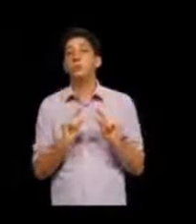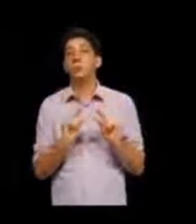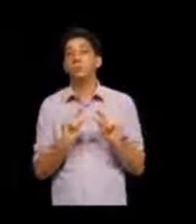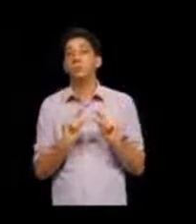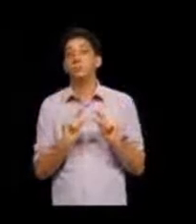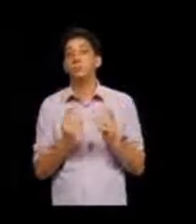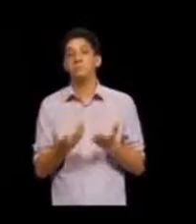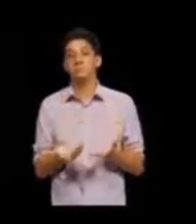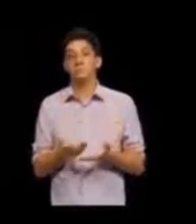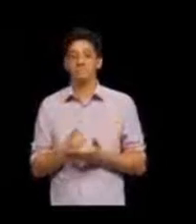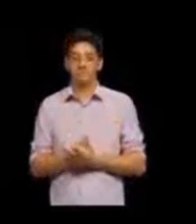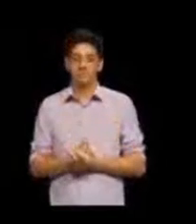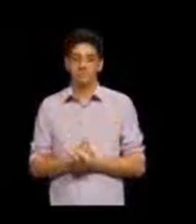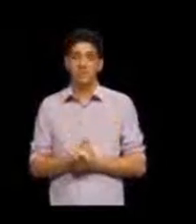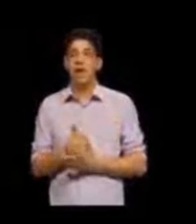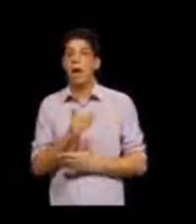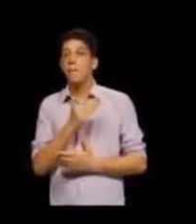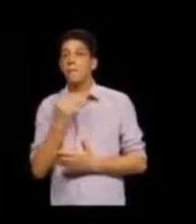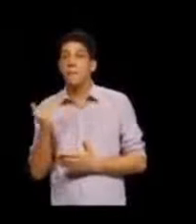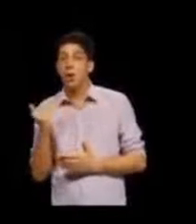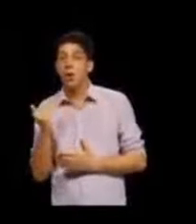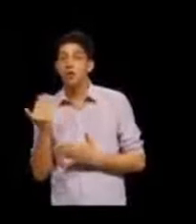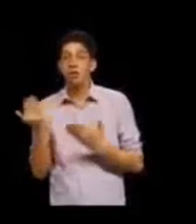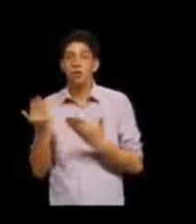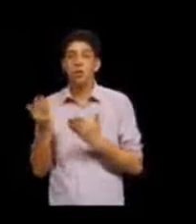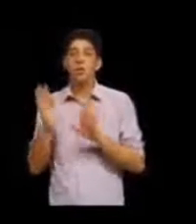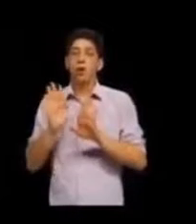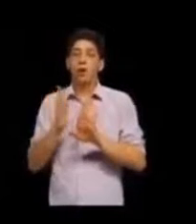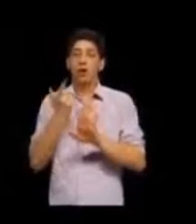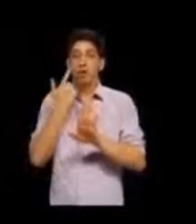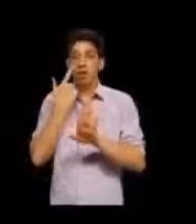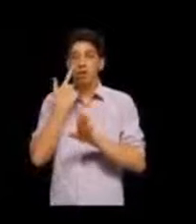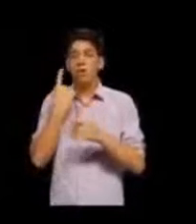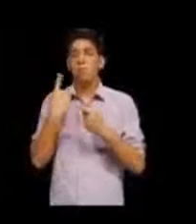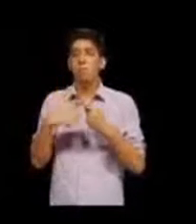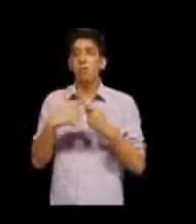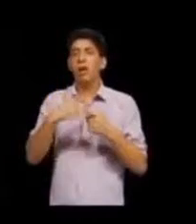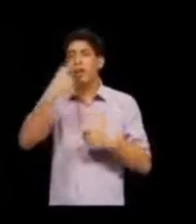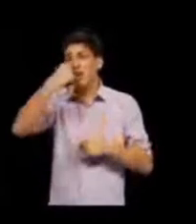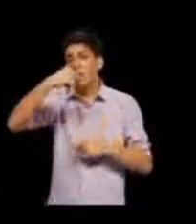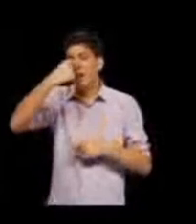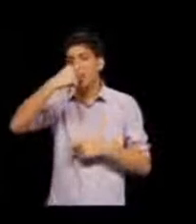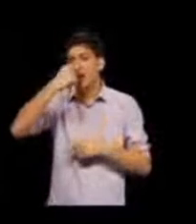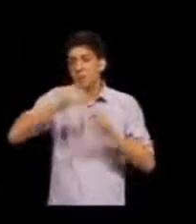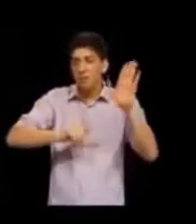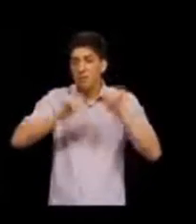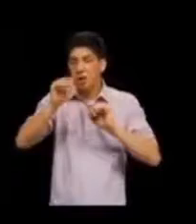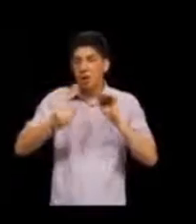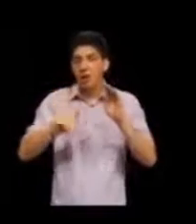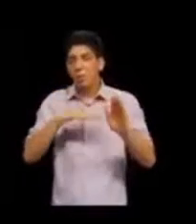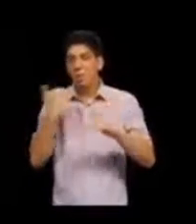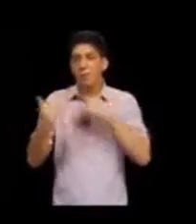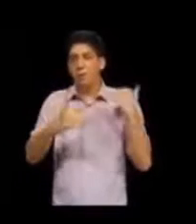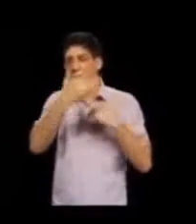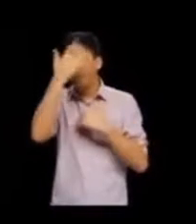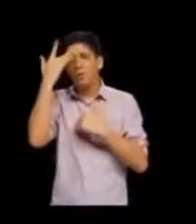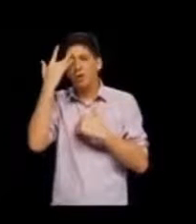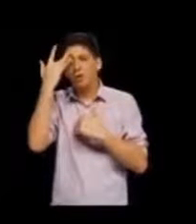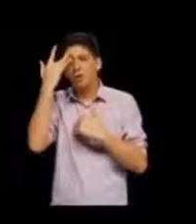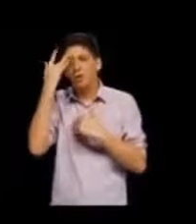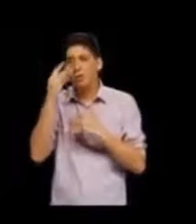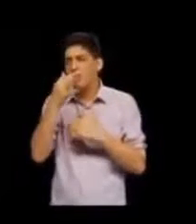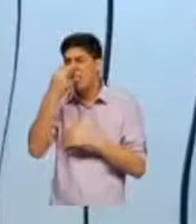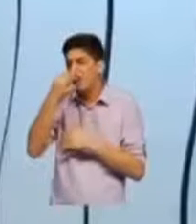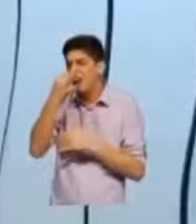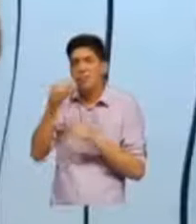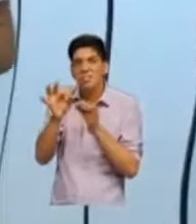falei, ela foi, gente, mas por que a gripe espanhola ela matou tanta gente se é uma gripe? Ao período histórico que a gente está